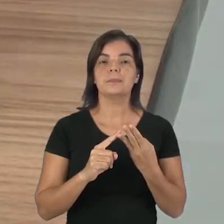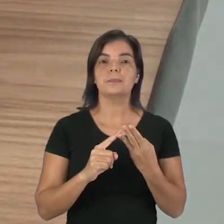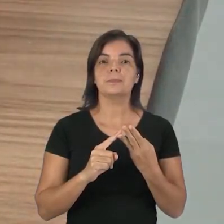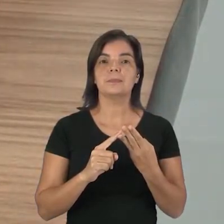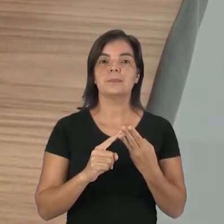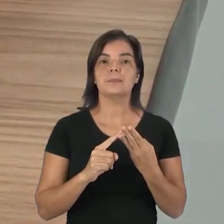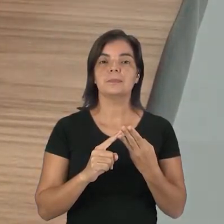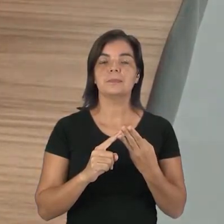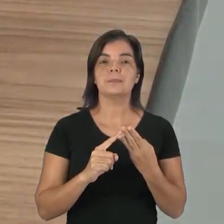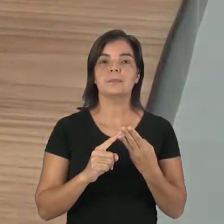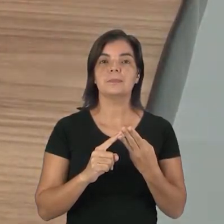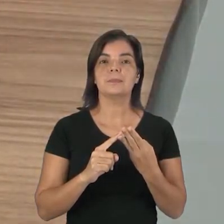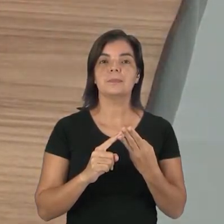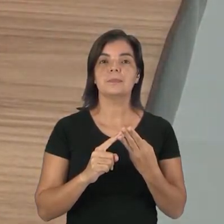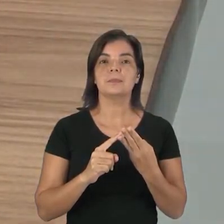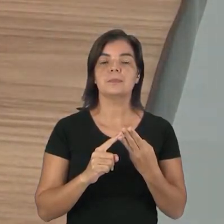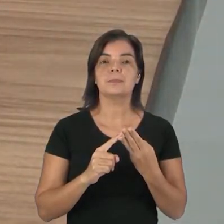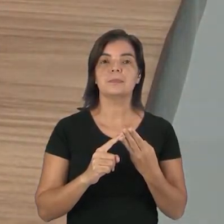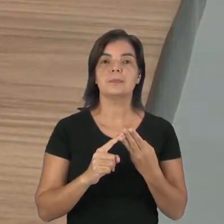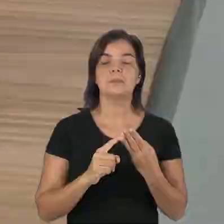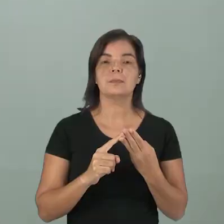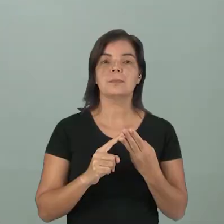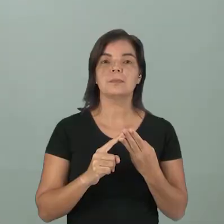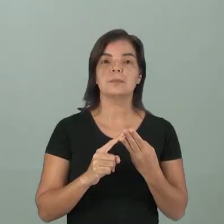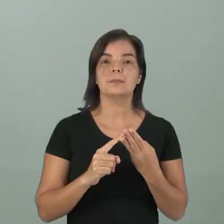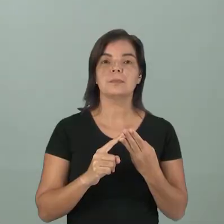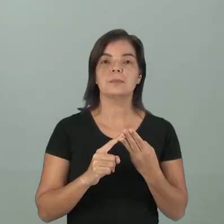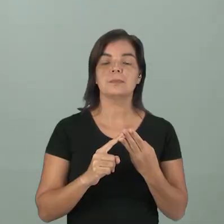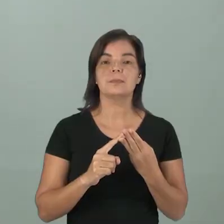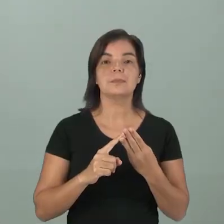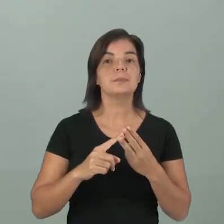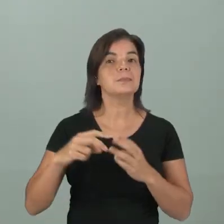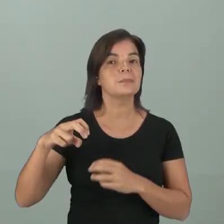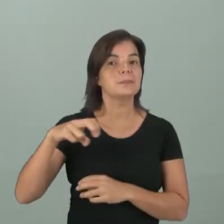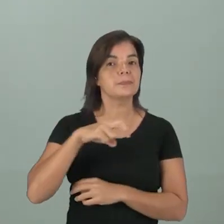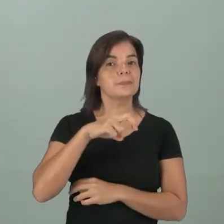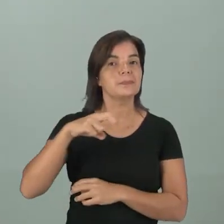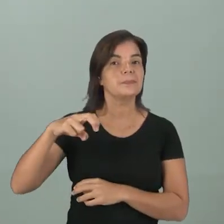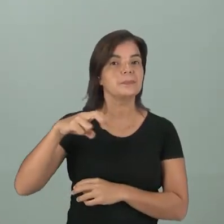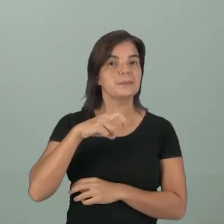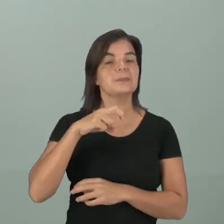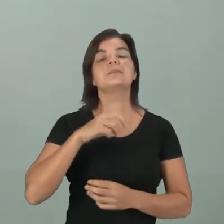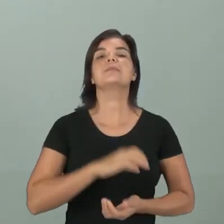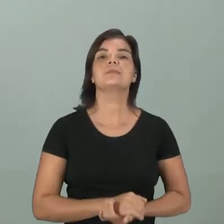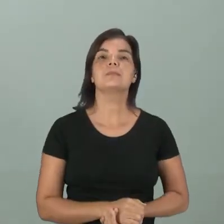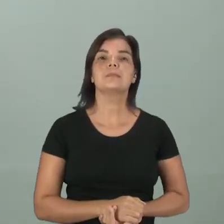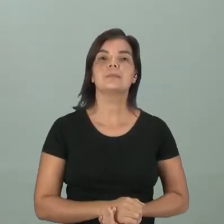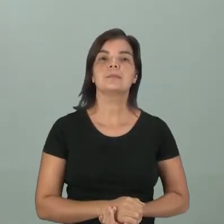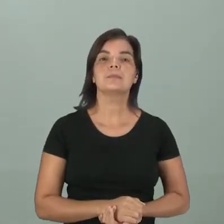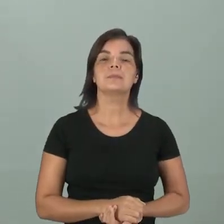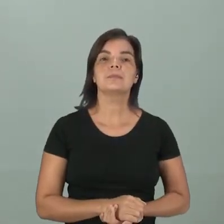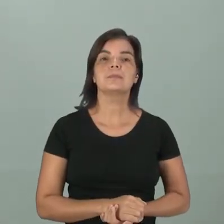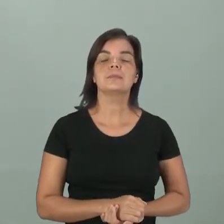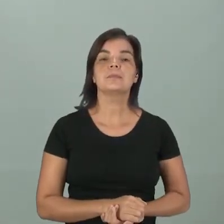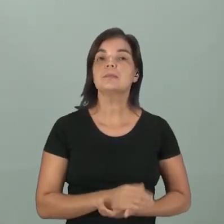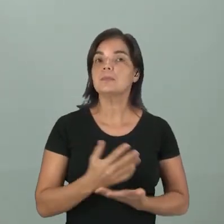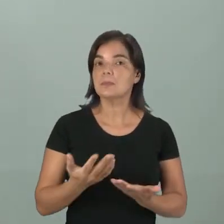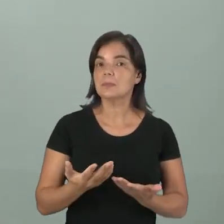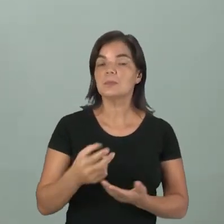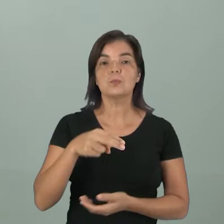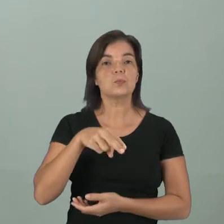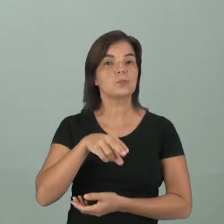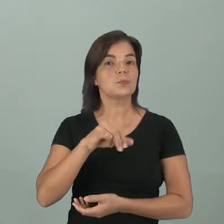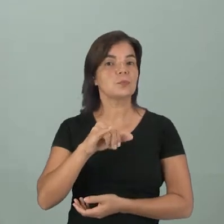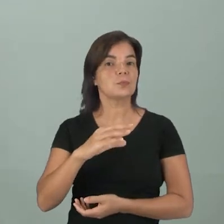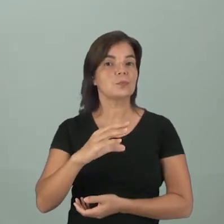Nós temos aqui alguns bonecos e nós temos aqui carros. Isso mesmo. E aqui o